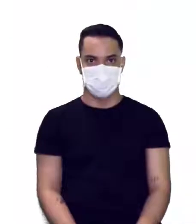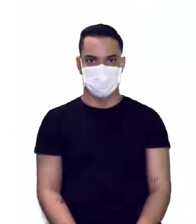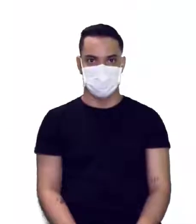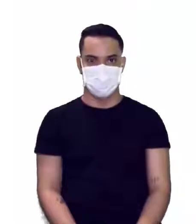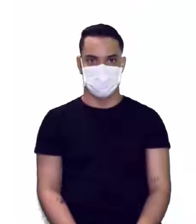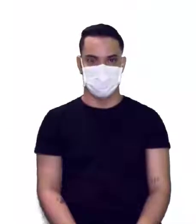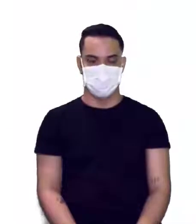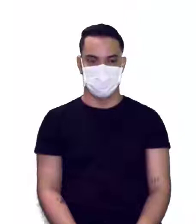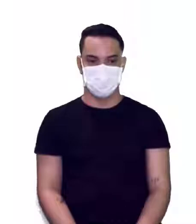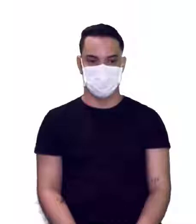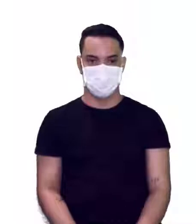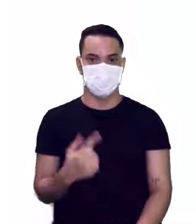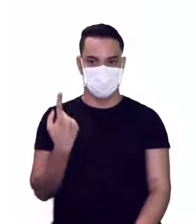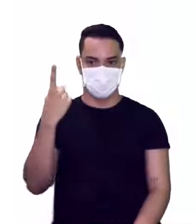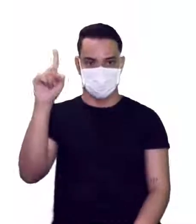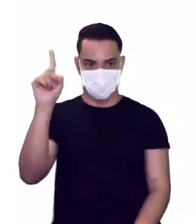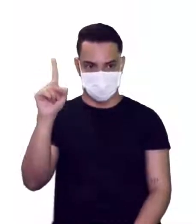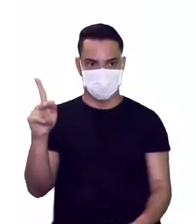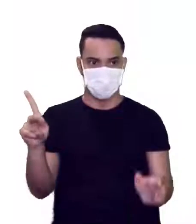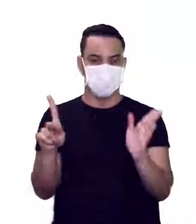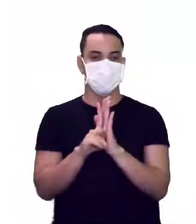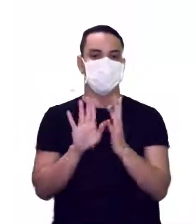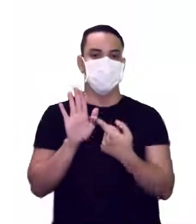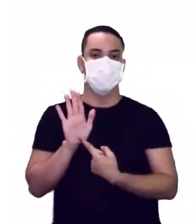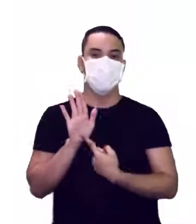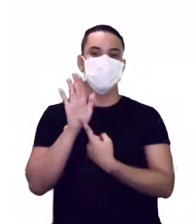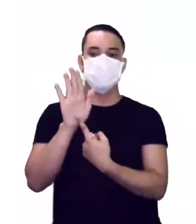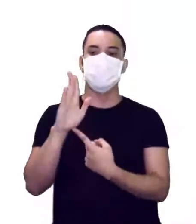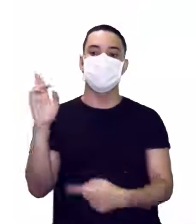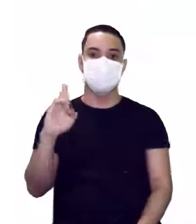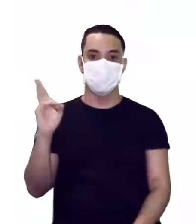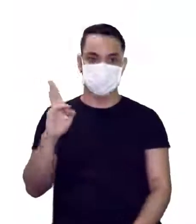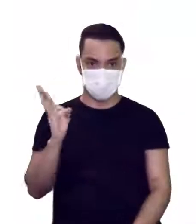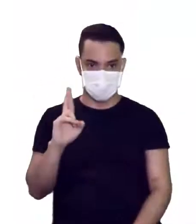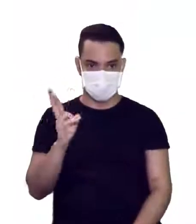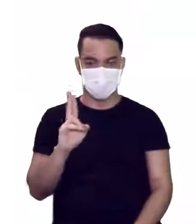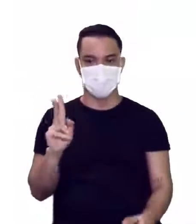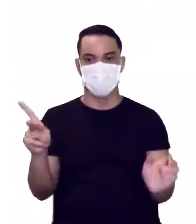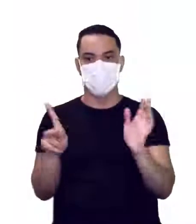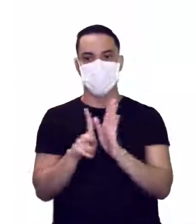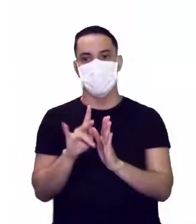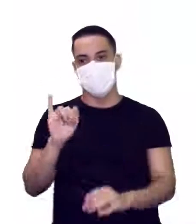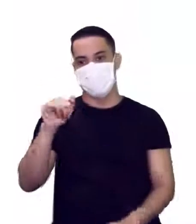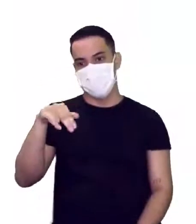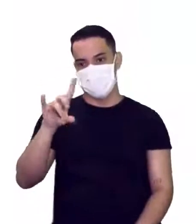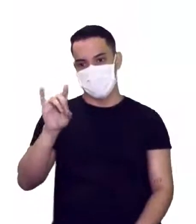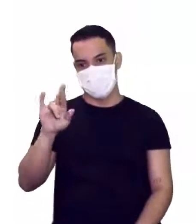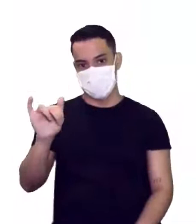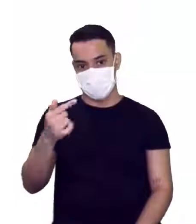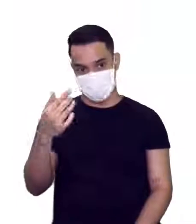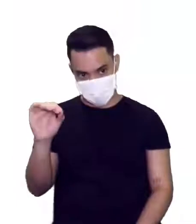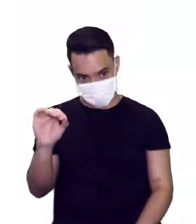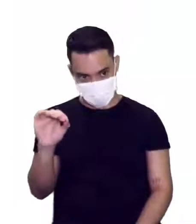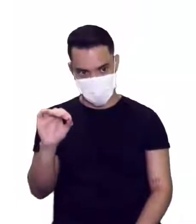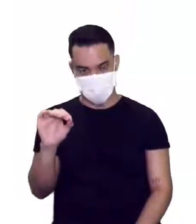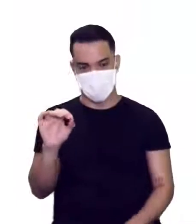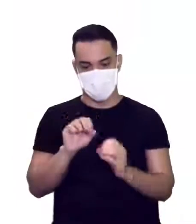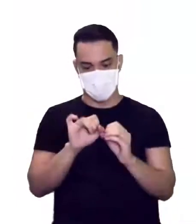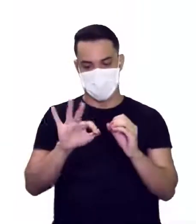Vamos para o nosso último processo de eletrização. Quem é? Eletrização por indução ou